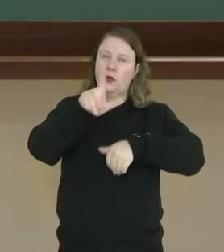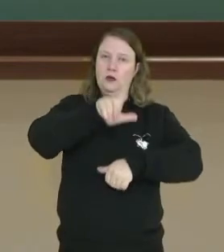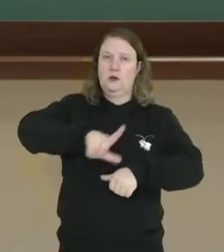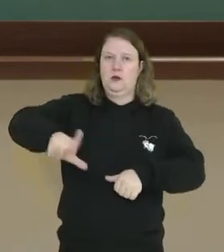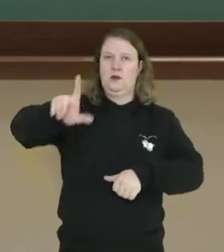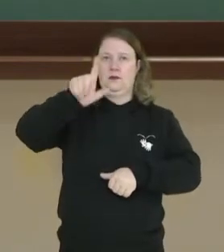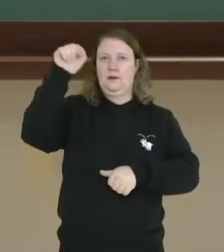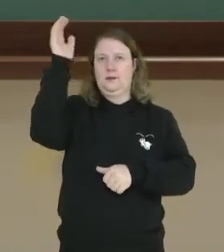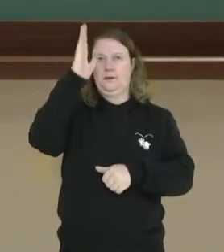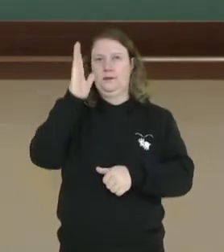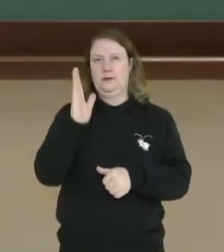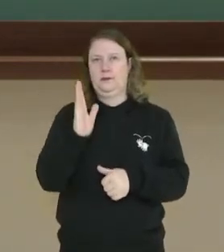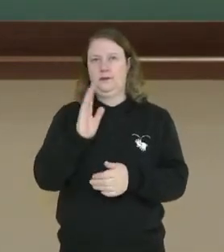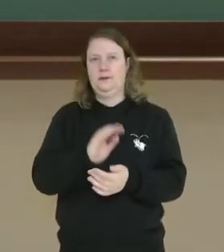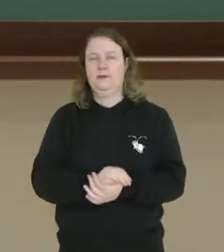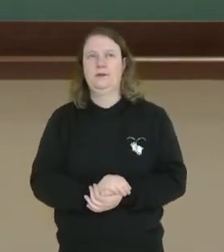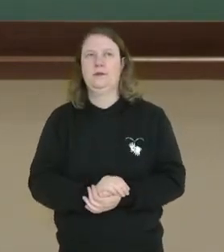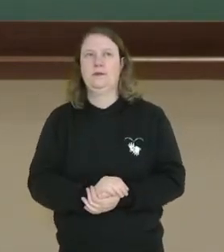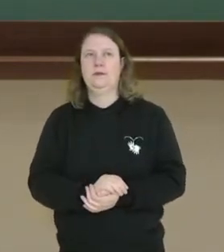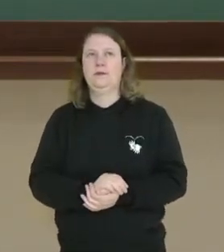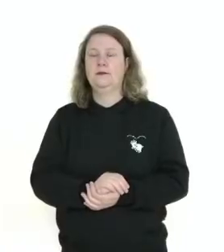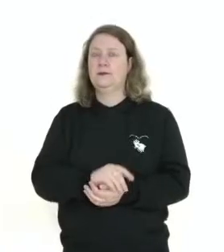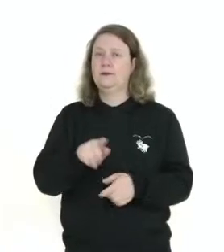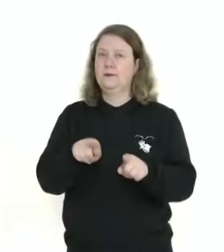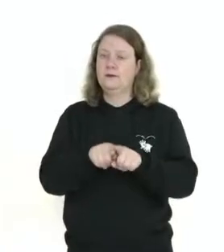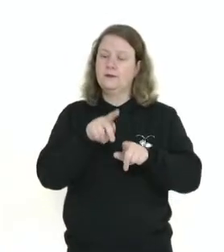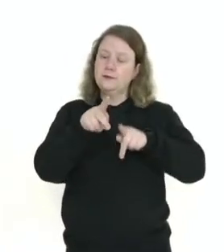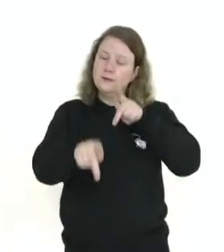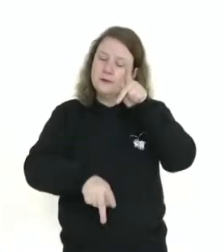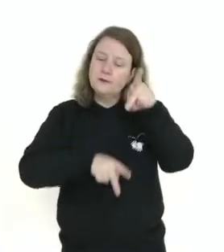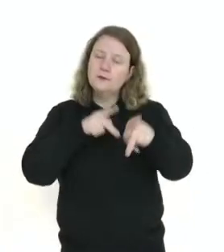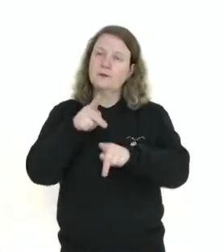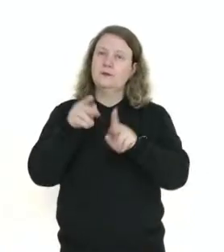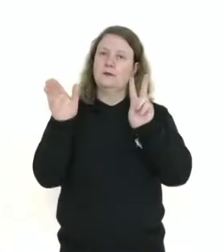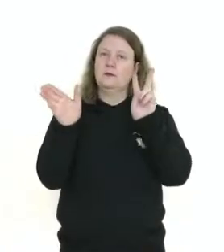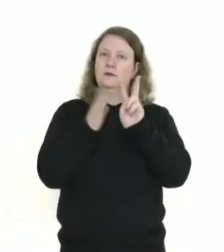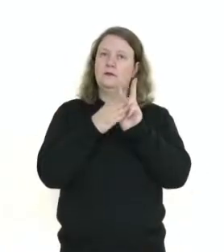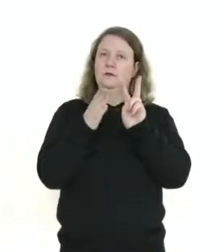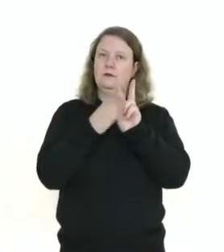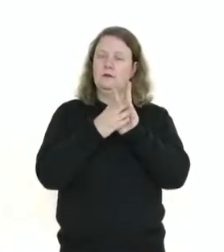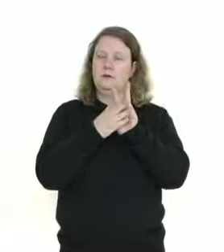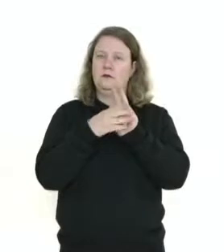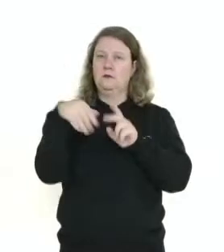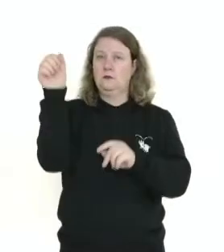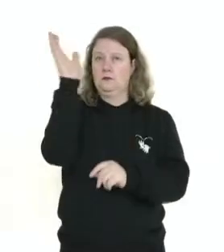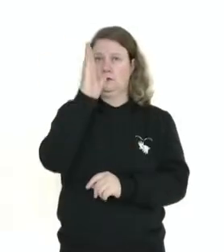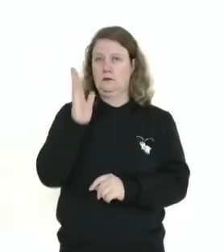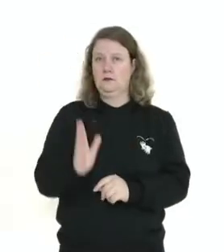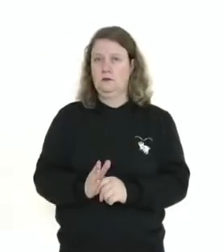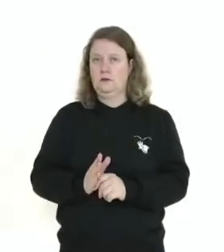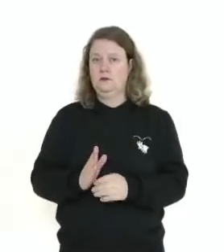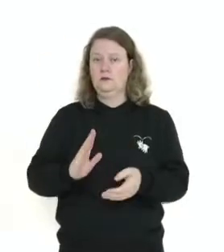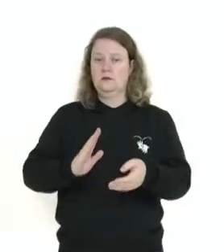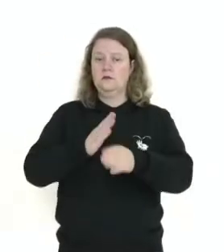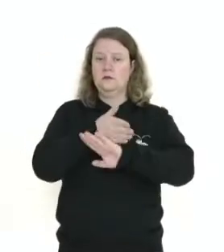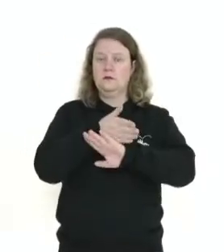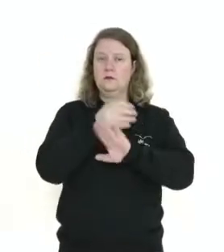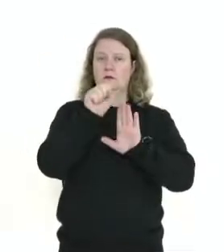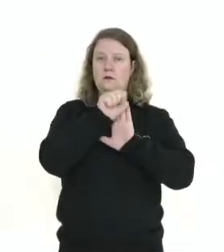Brasil. As populações indígenas do Brasil, elas iriam adentrar o século XIX em